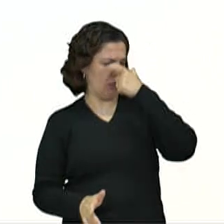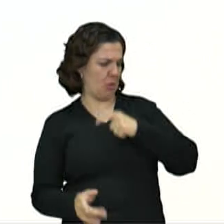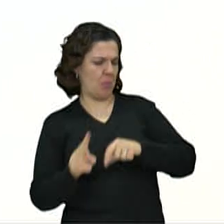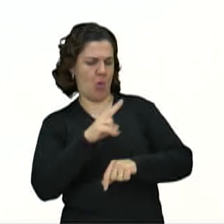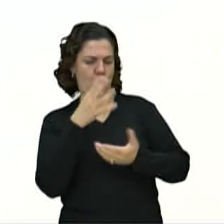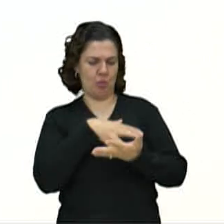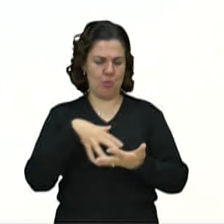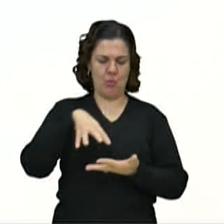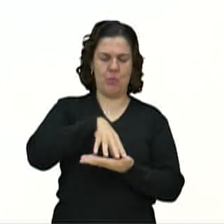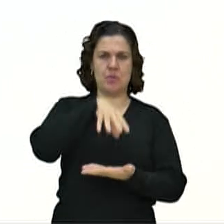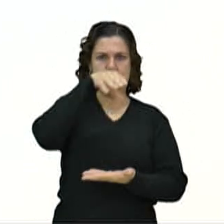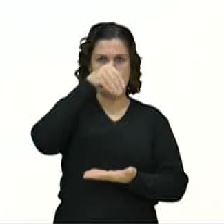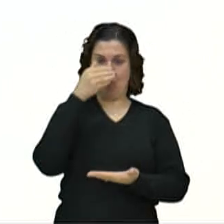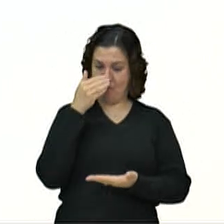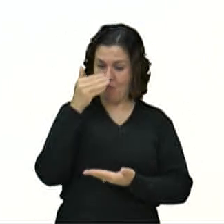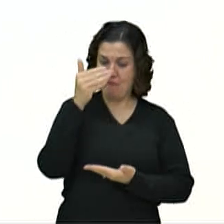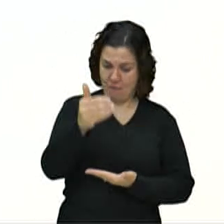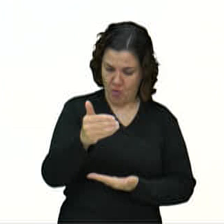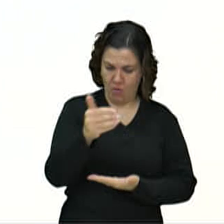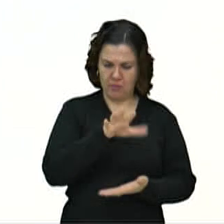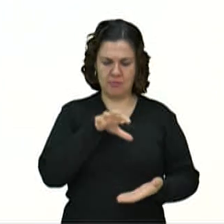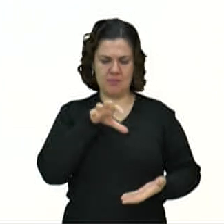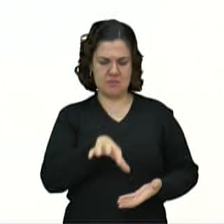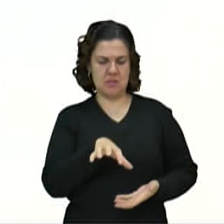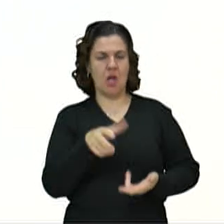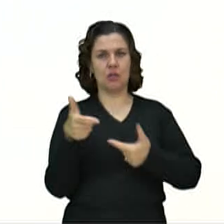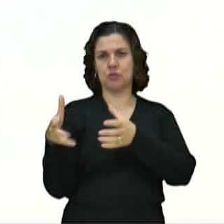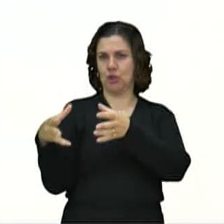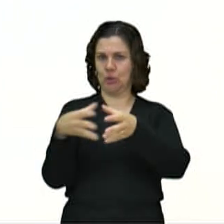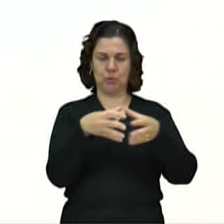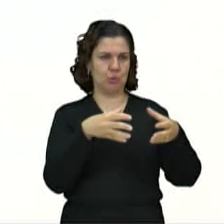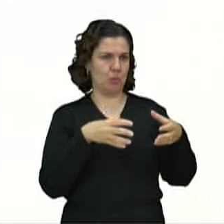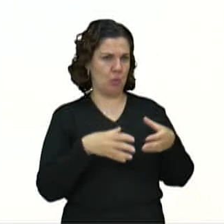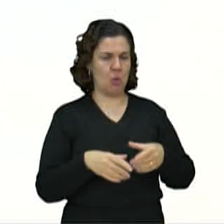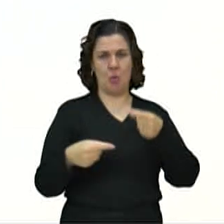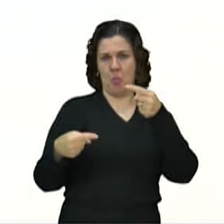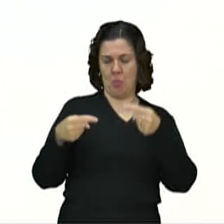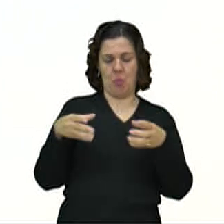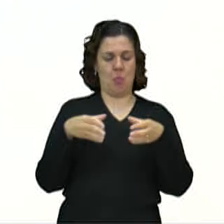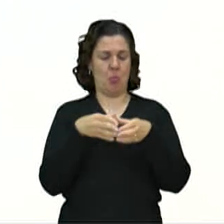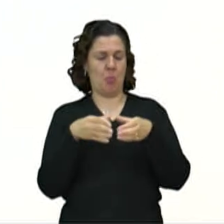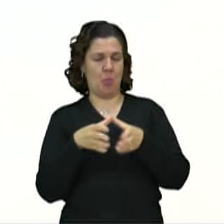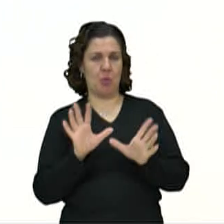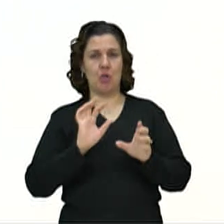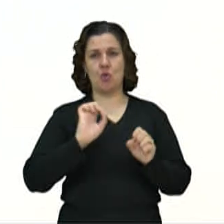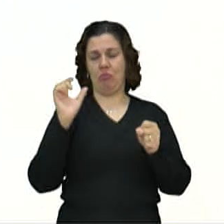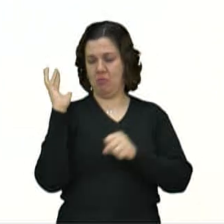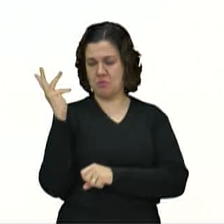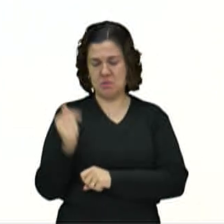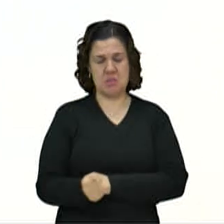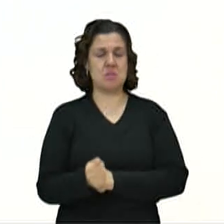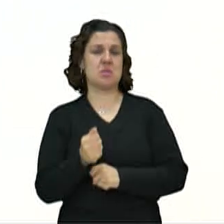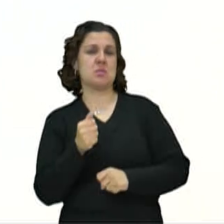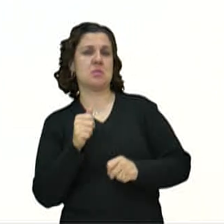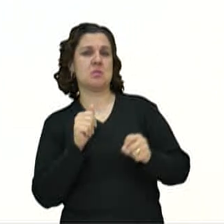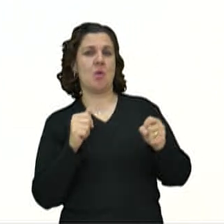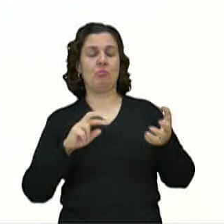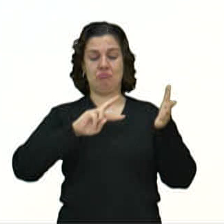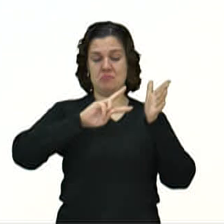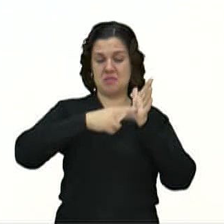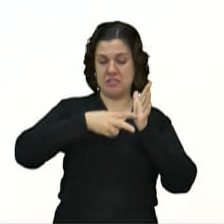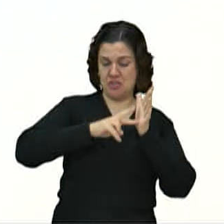existe fora do Estado. Nem agrupamentos como partidos políticos, associações,